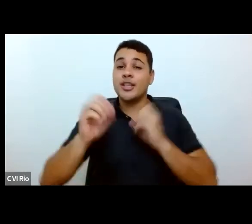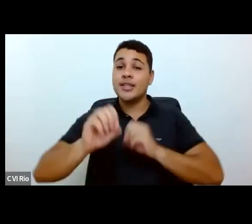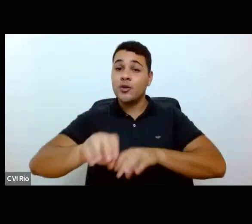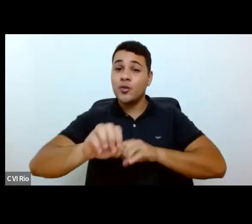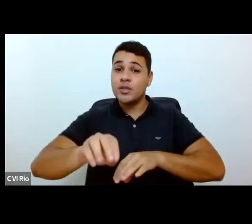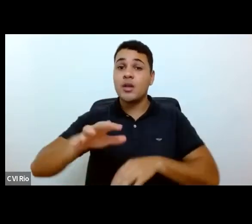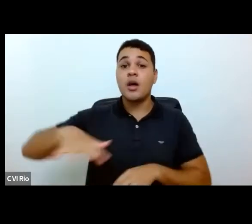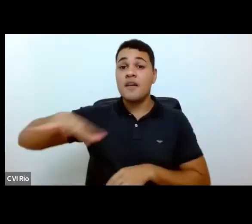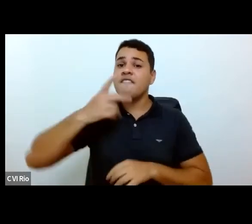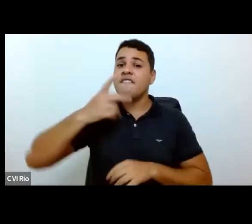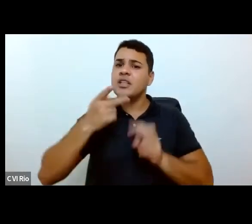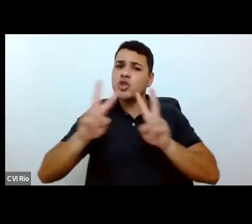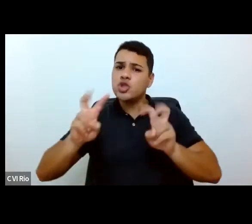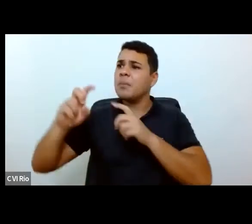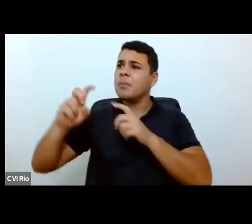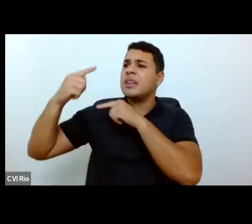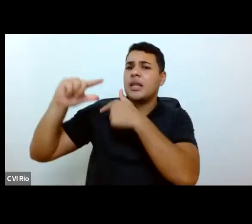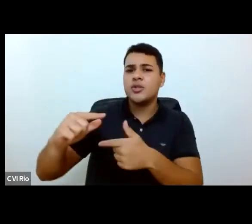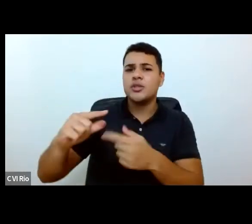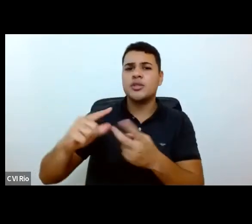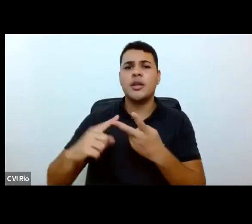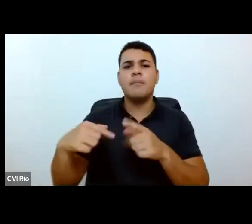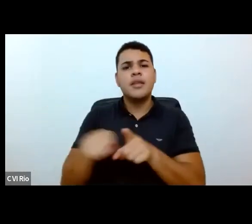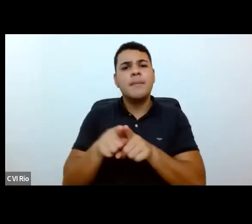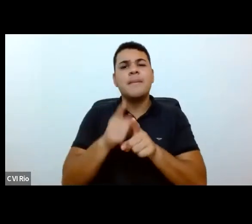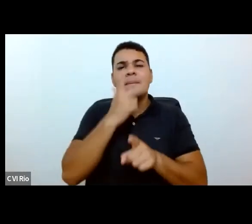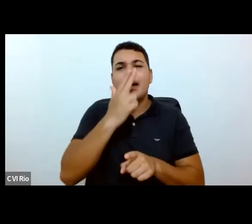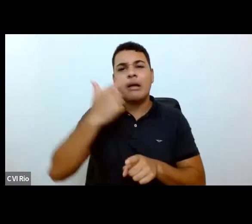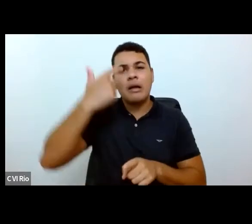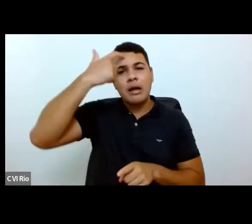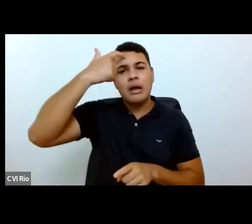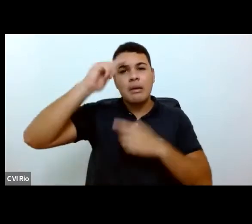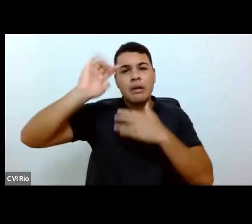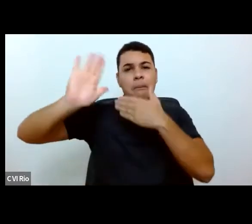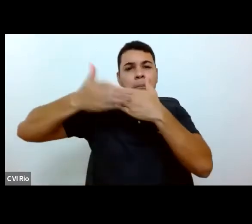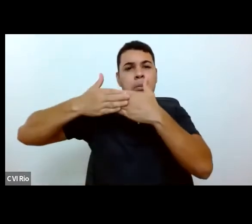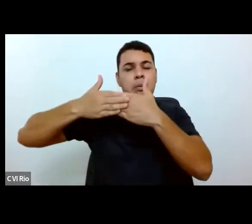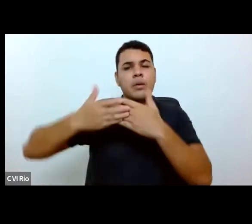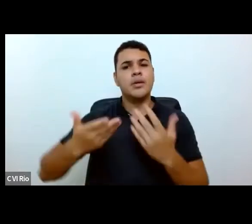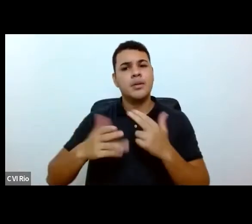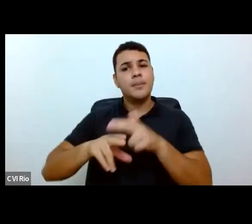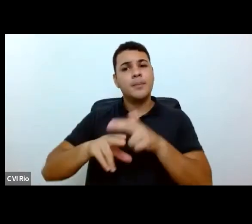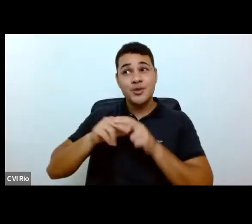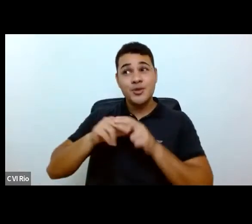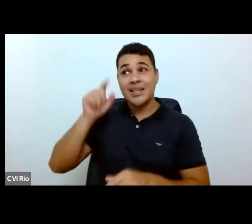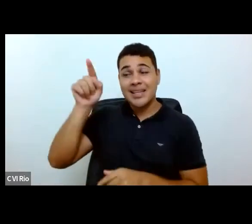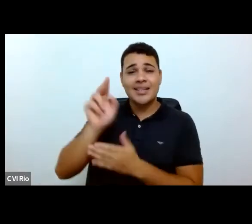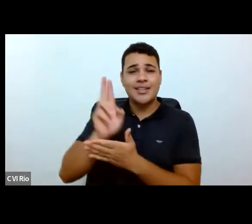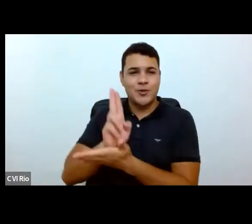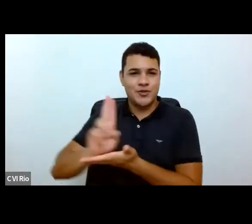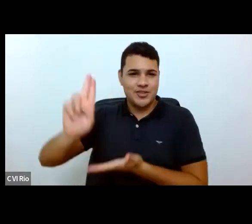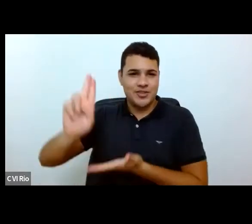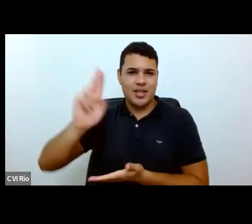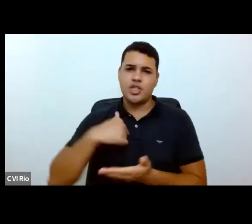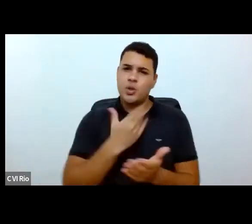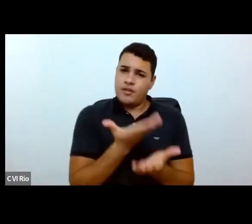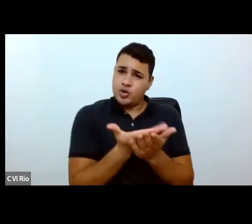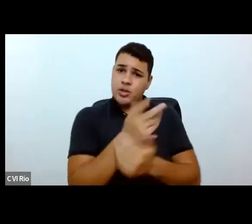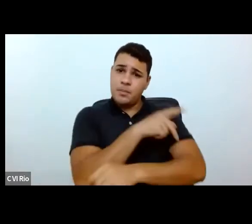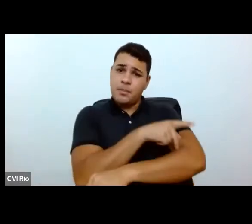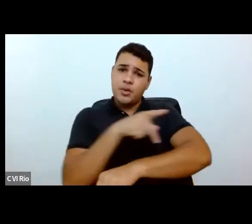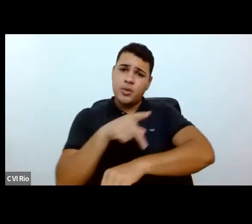conservadorismo, de fundamentalismo. Então, já na universidade, estudando pedagogia, eu percebi o quanto